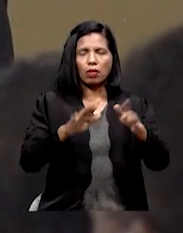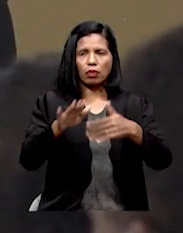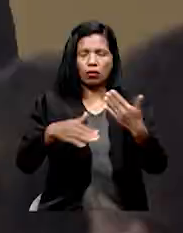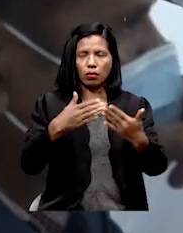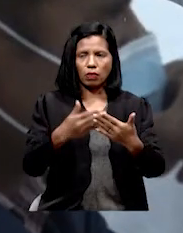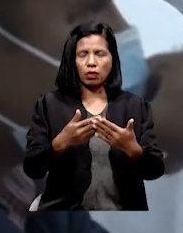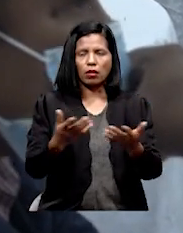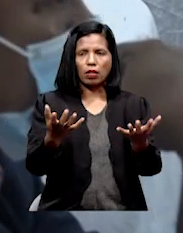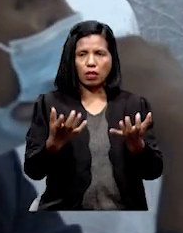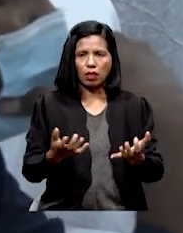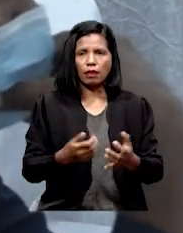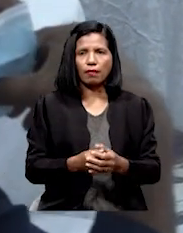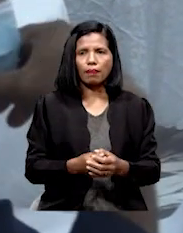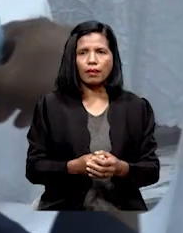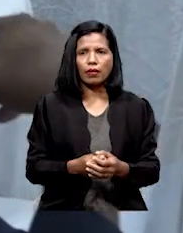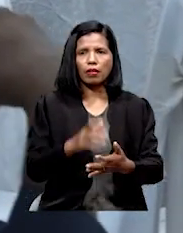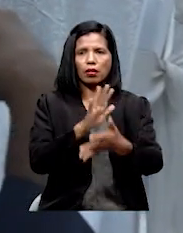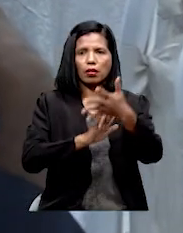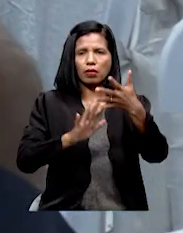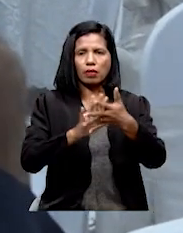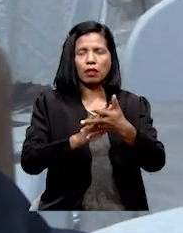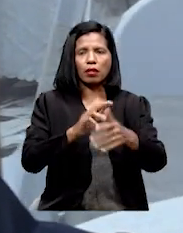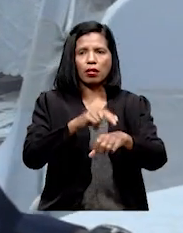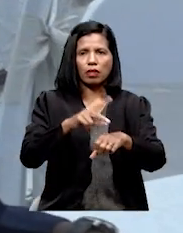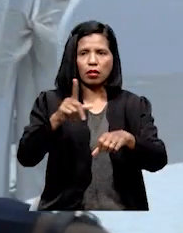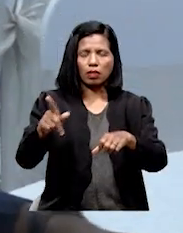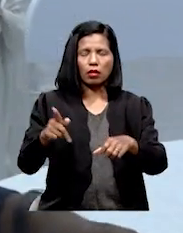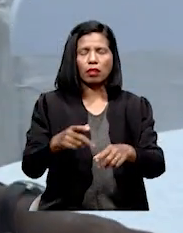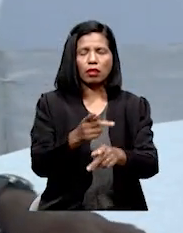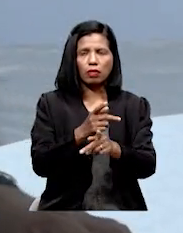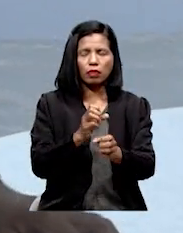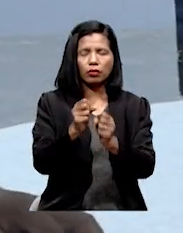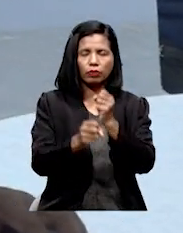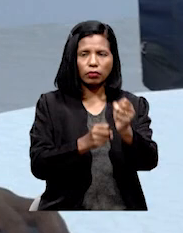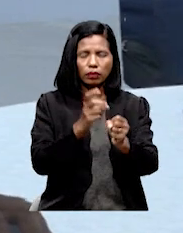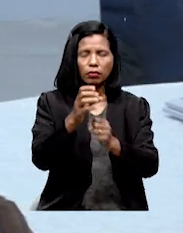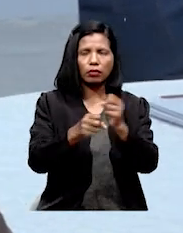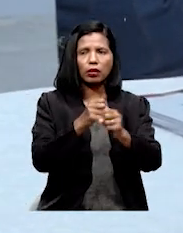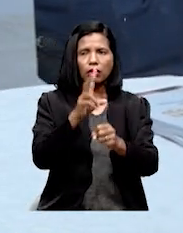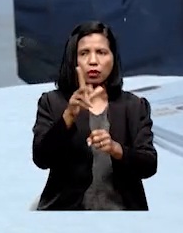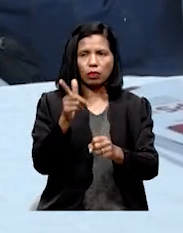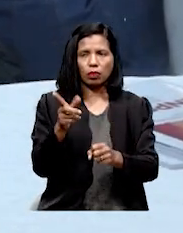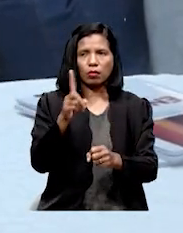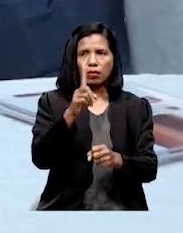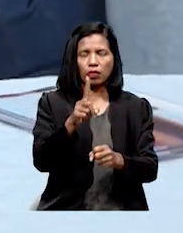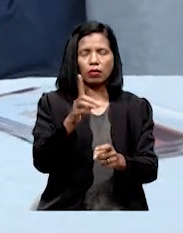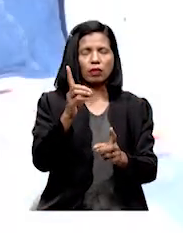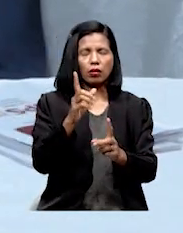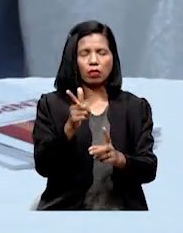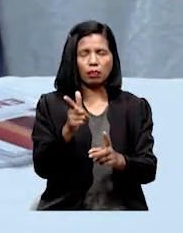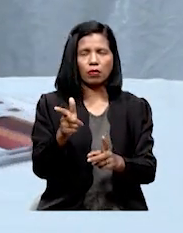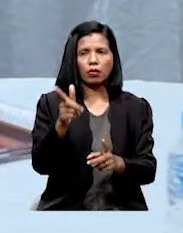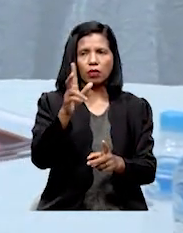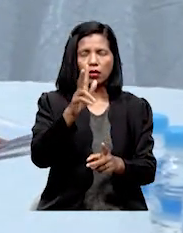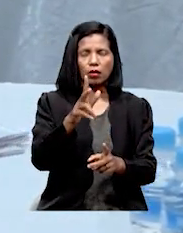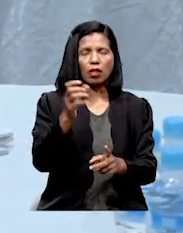miliano. E o lançamento da Estratégia Nacional para a Proteção Social tem em Rua Runusinida, Torring Rua Tolunulu, Nebehalau e